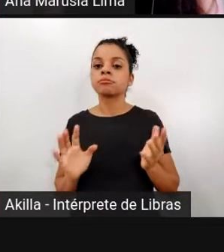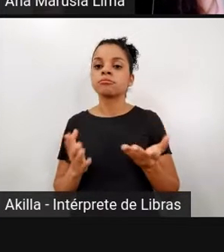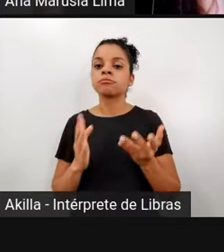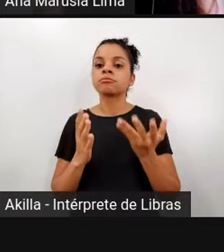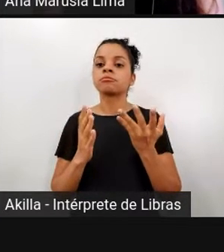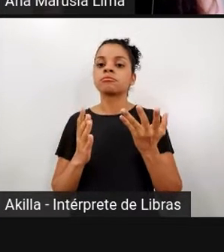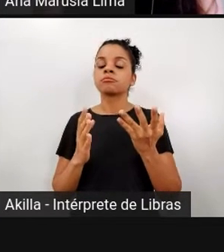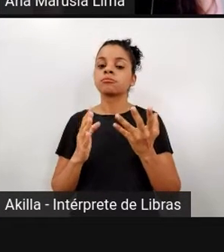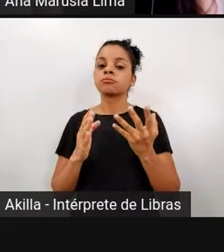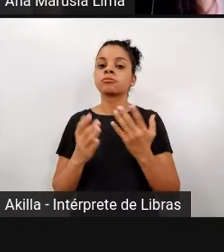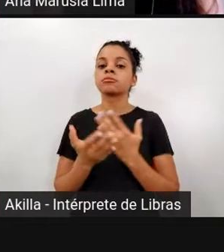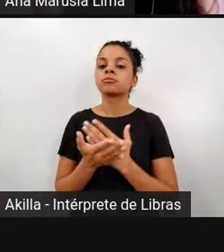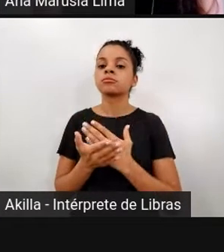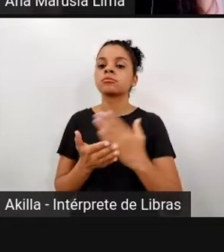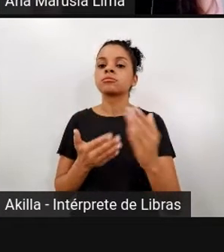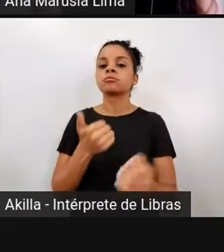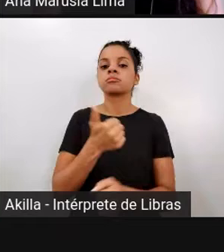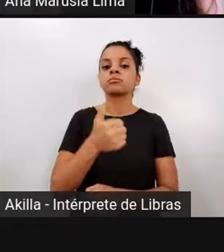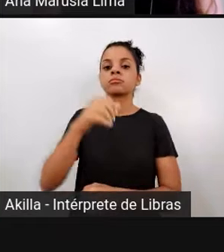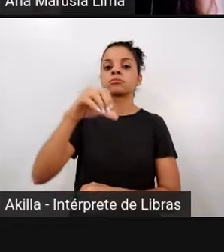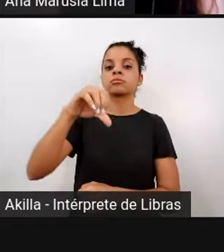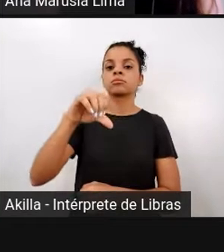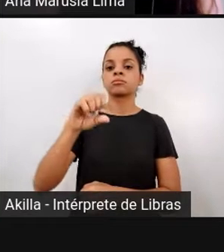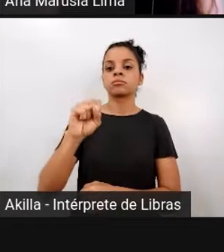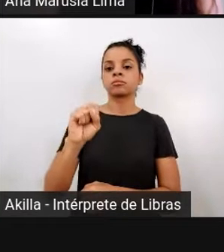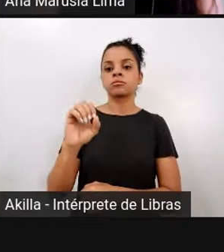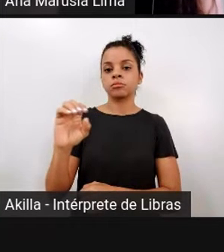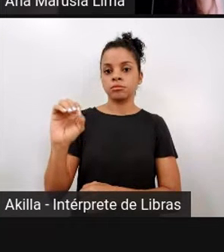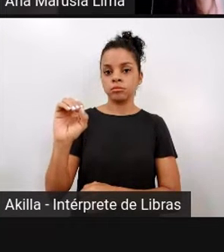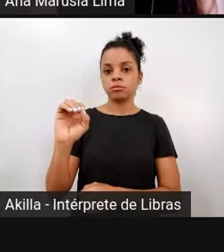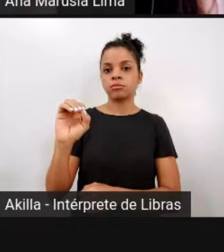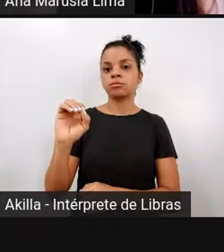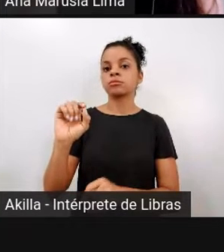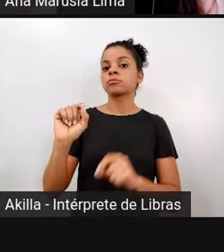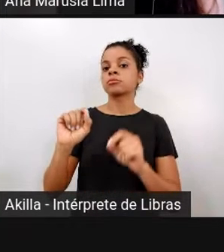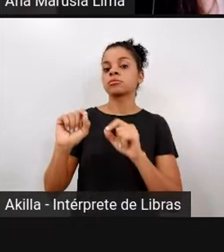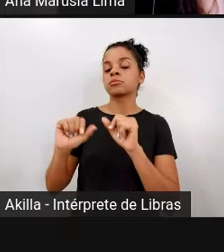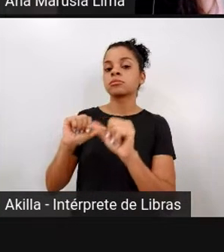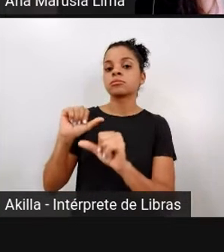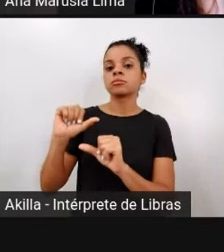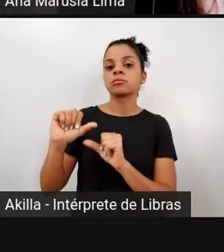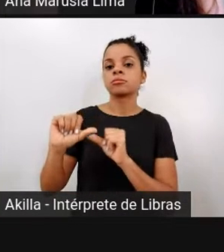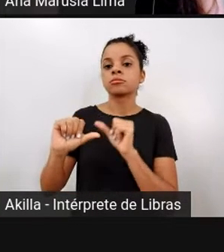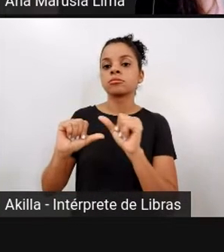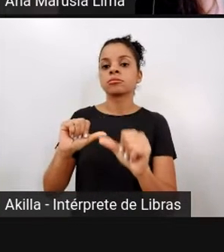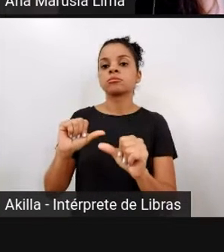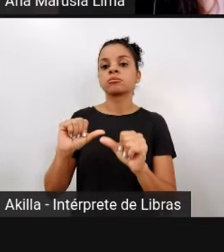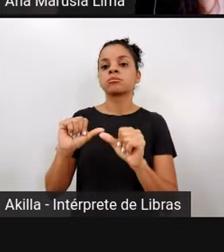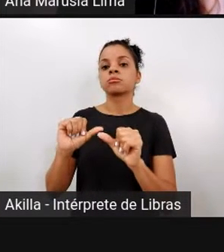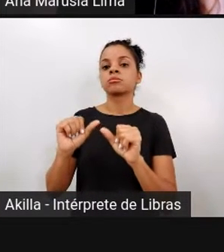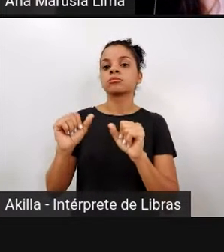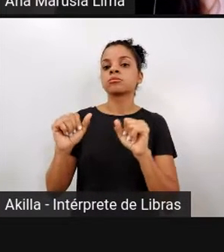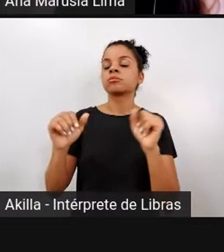de 1980, em que se mudou a circulação das informações.